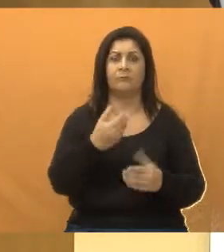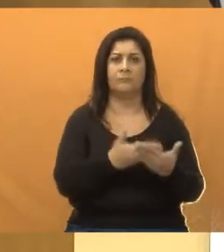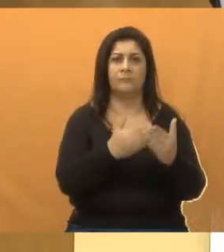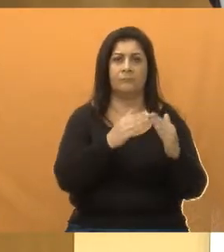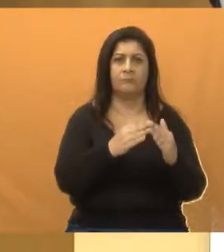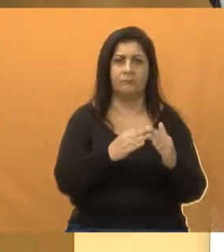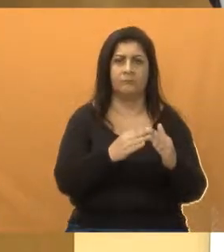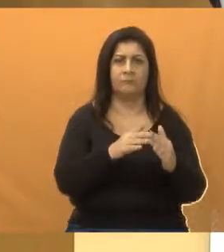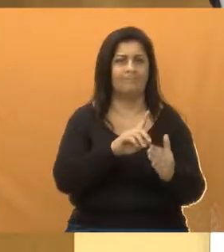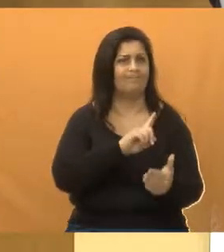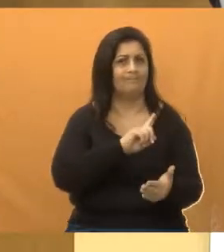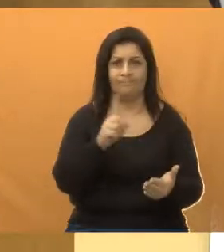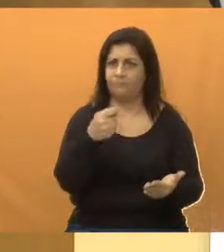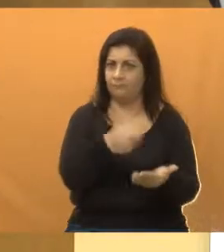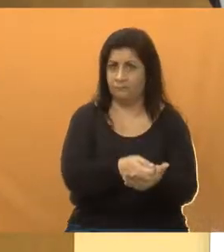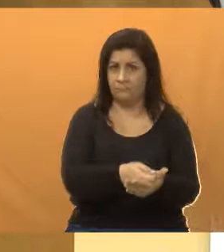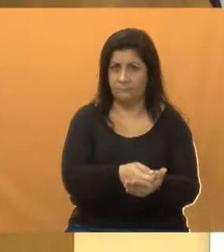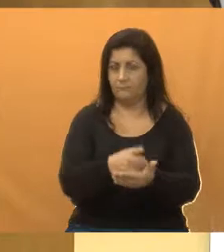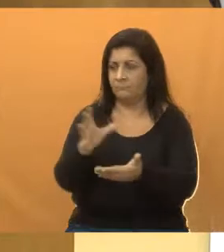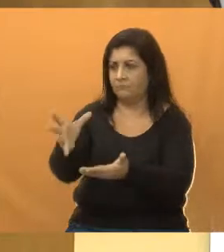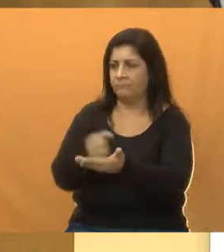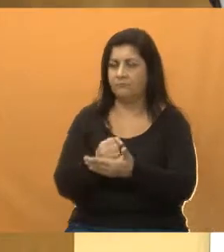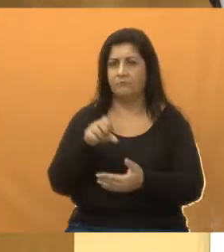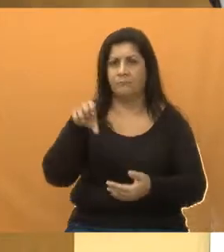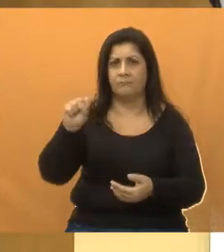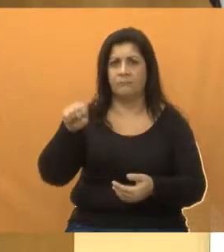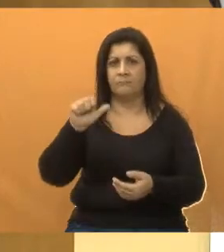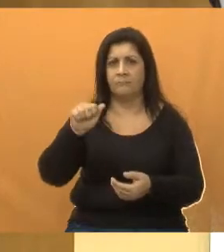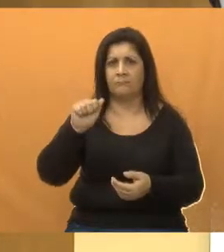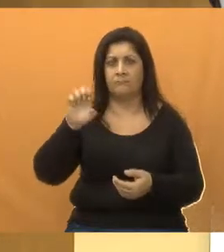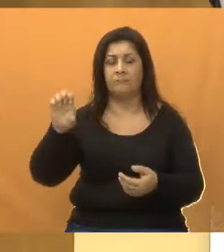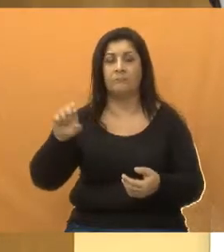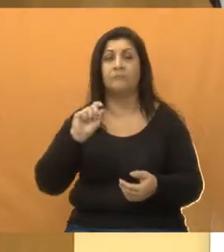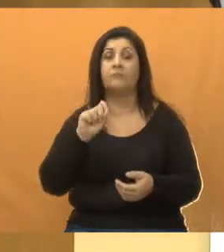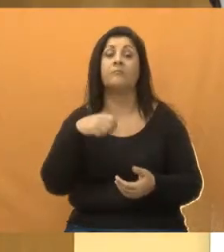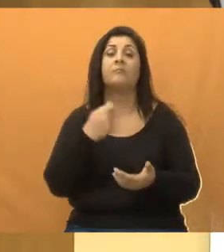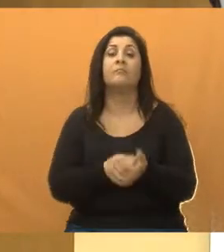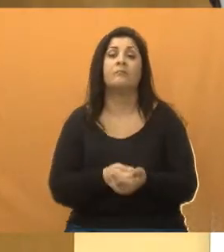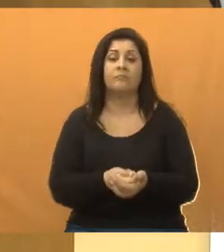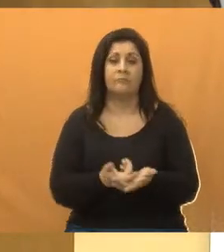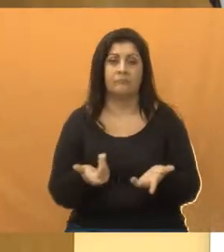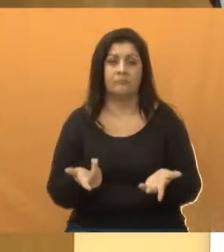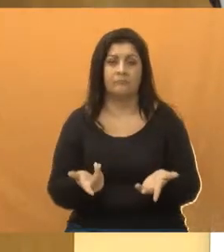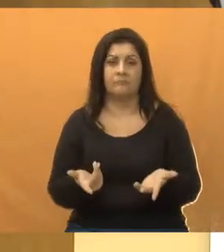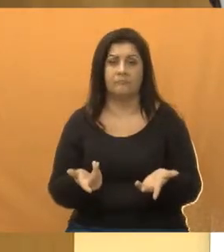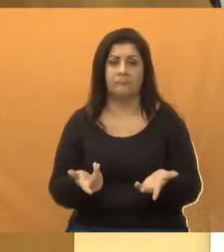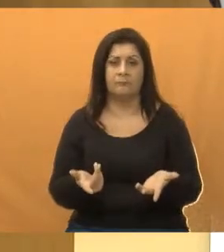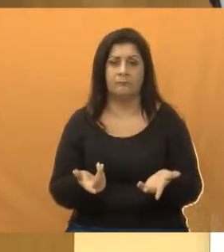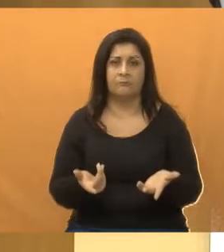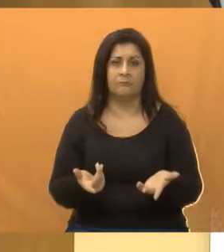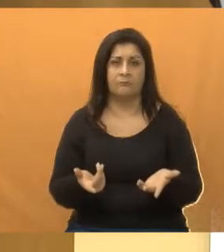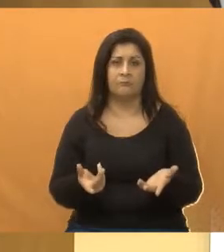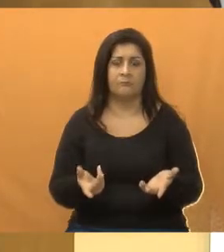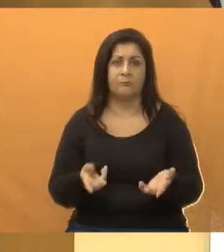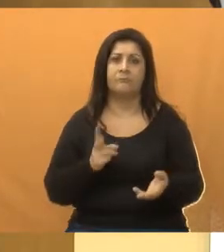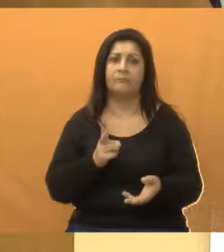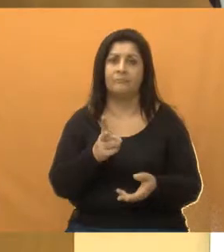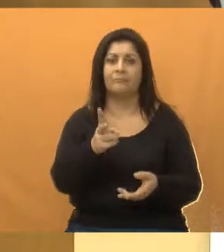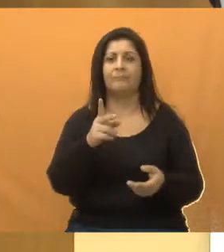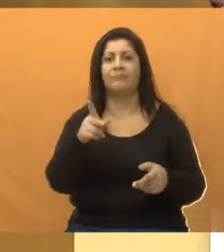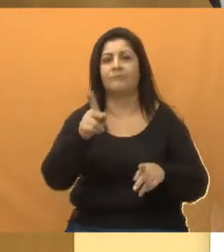você tira do SAI, isso significa que quem vai pagar a conta, na realidade, no fim de tudo, é o